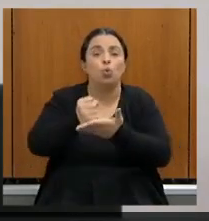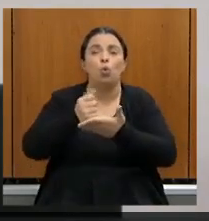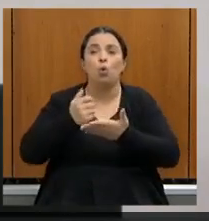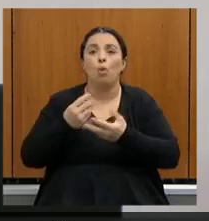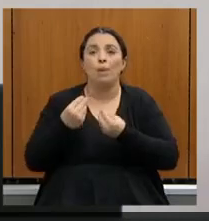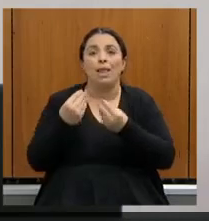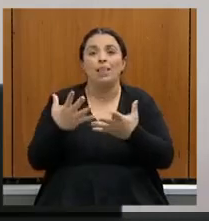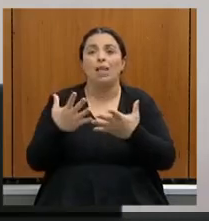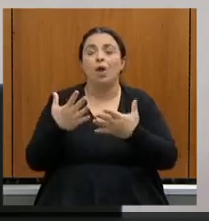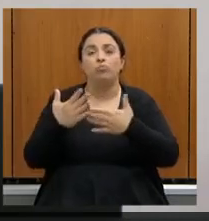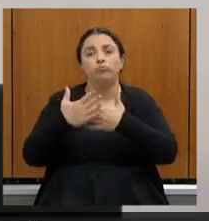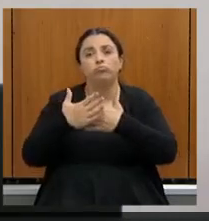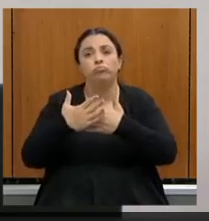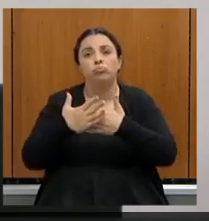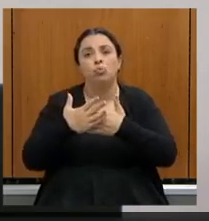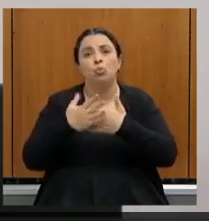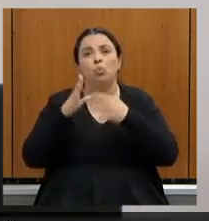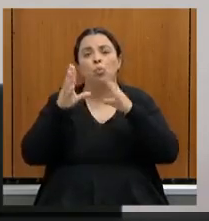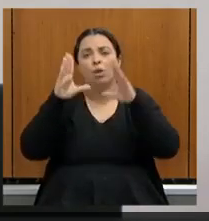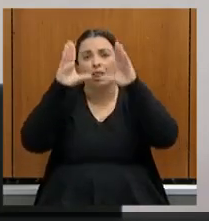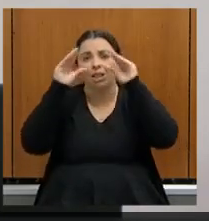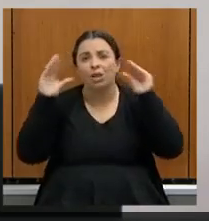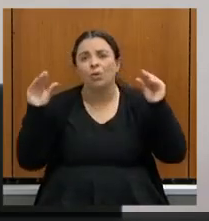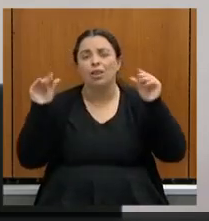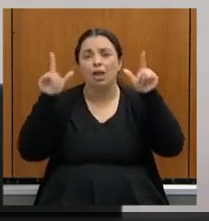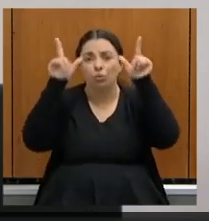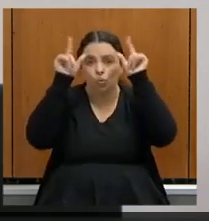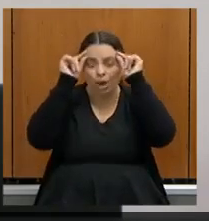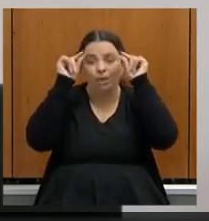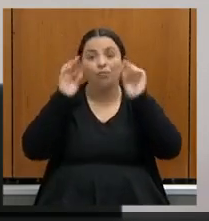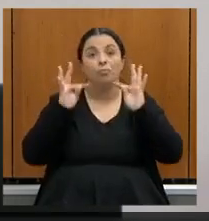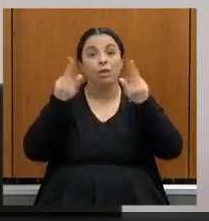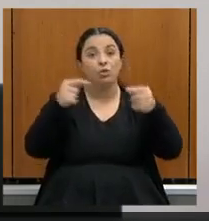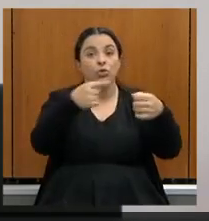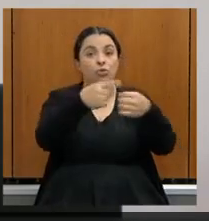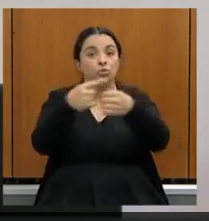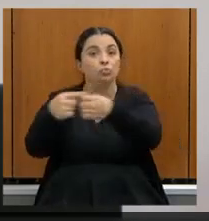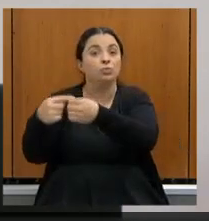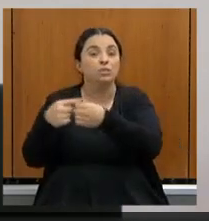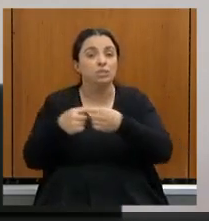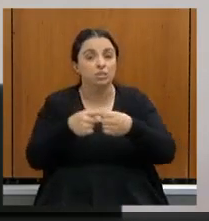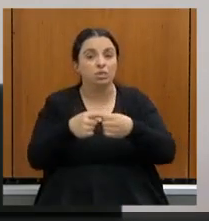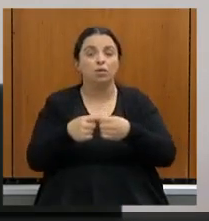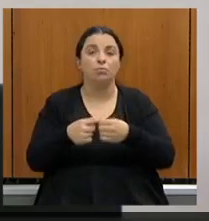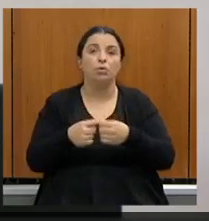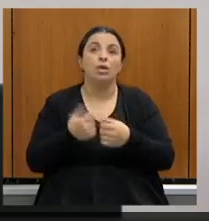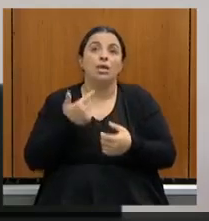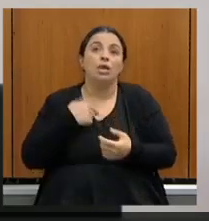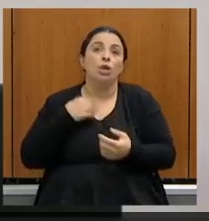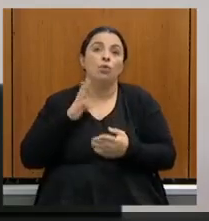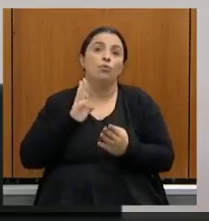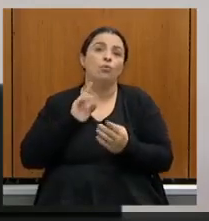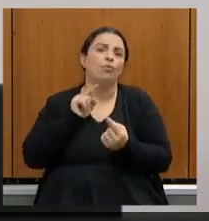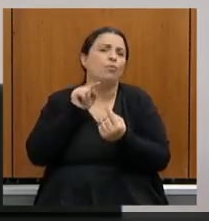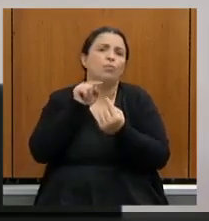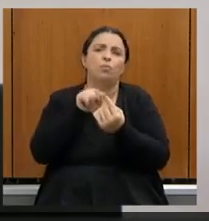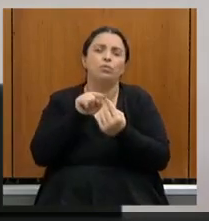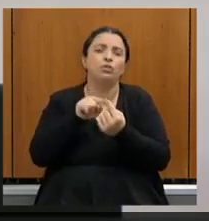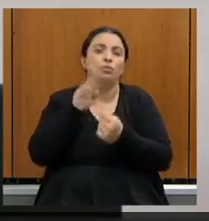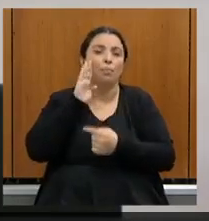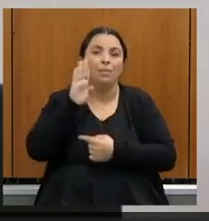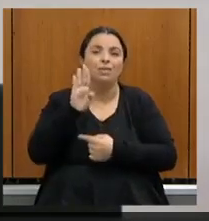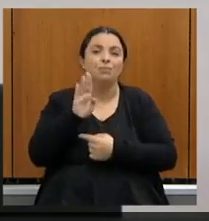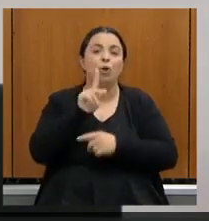todos os municípios e sobretudo tendo como foco principal os mineiros e as mineiras